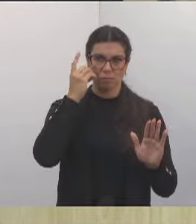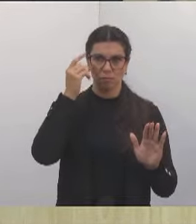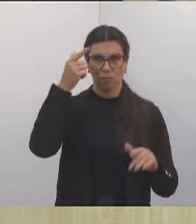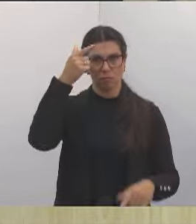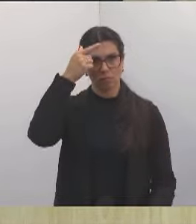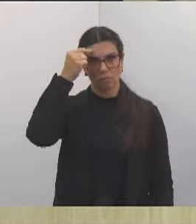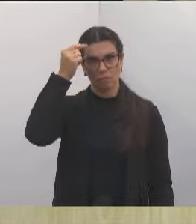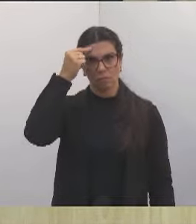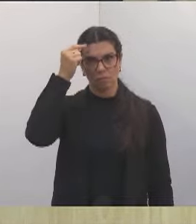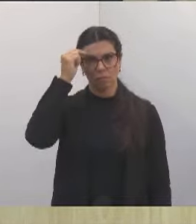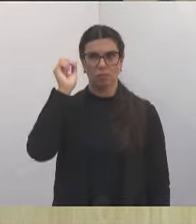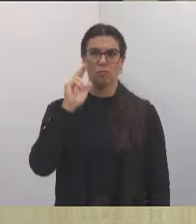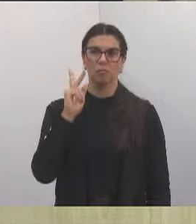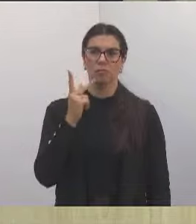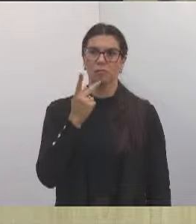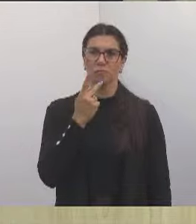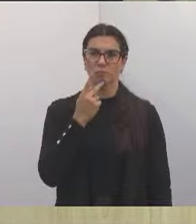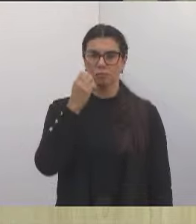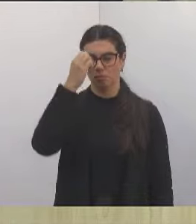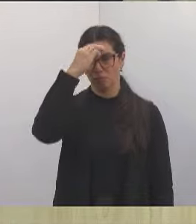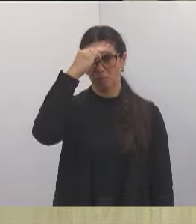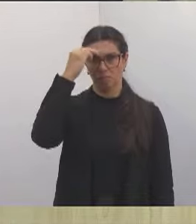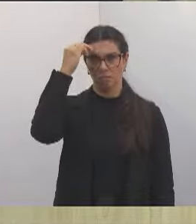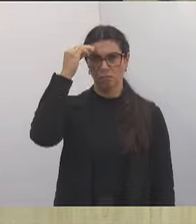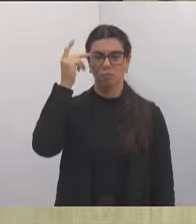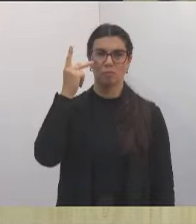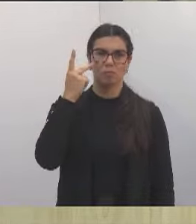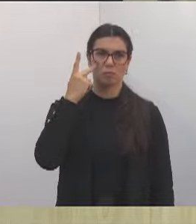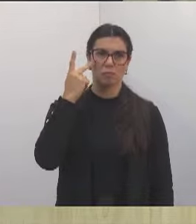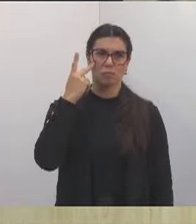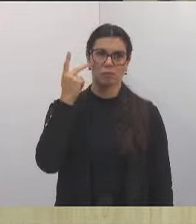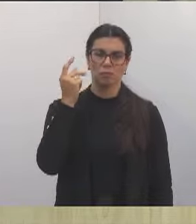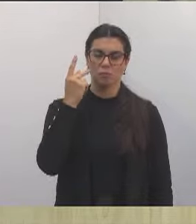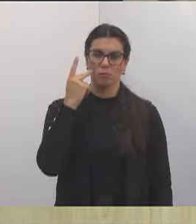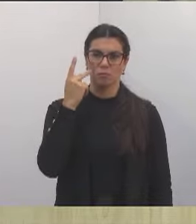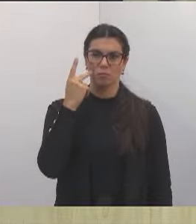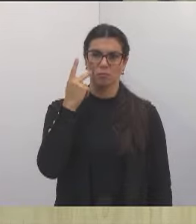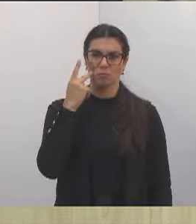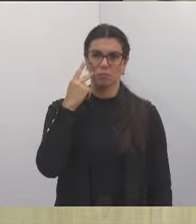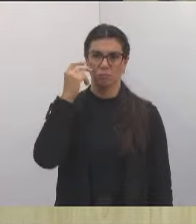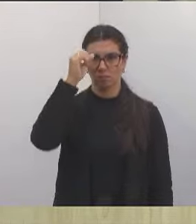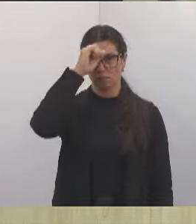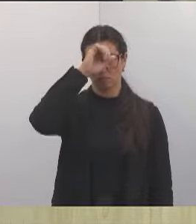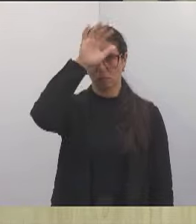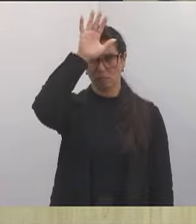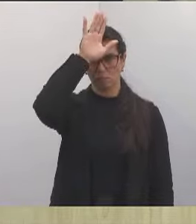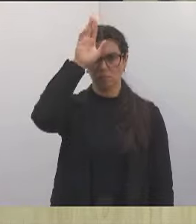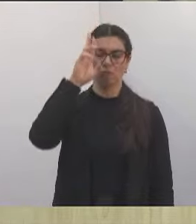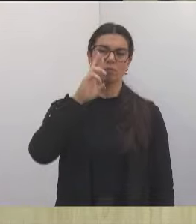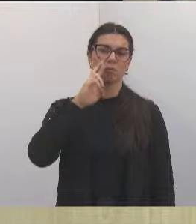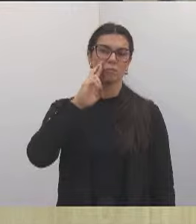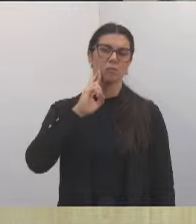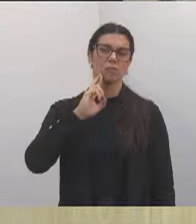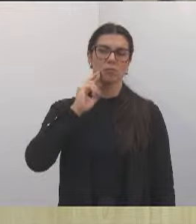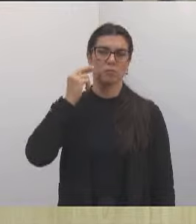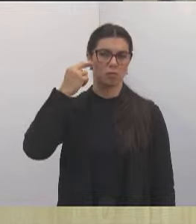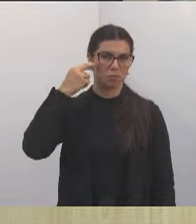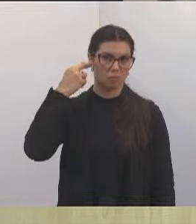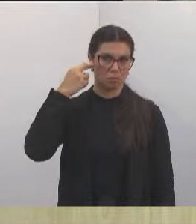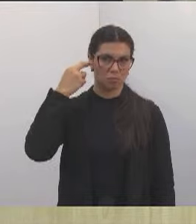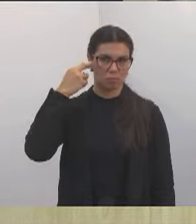Hernani Barreto, Maria Amélia, Paulinho do Esporte, Paulinho dos Condutores, Dr. Rodrigo Salomão, Rogério Timóteo,